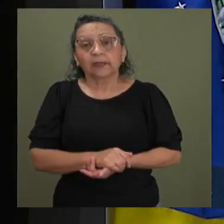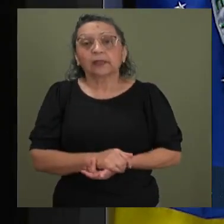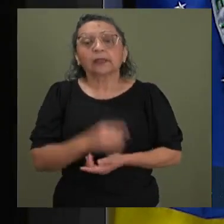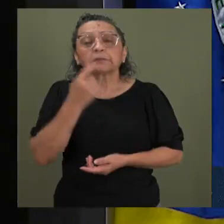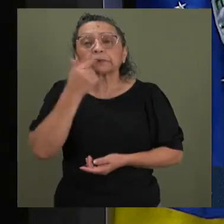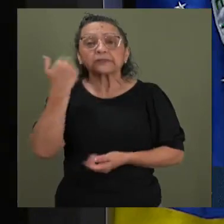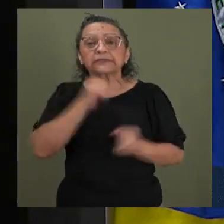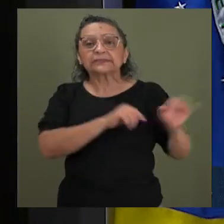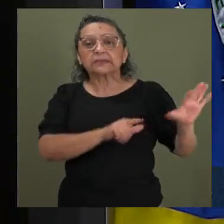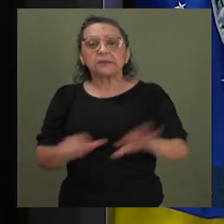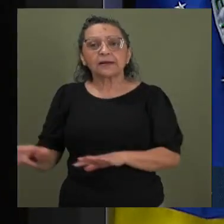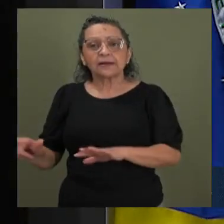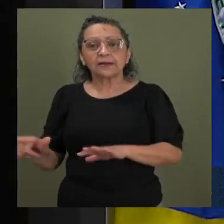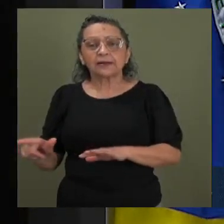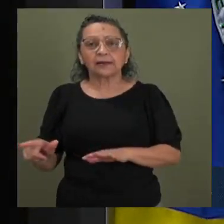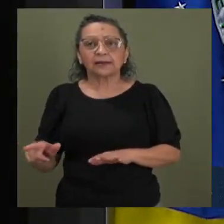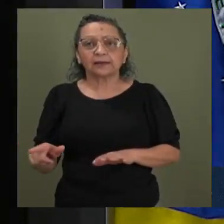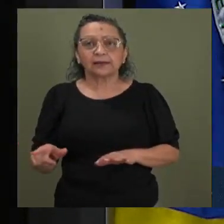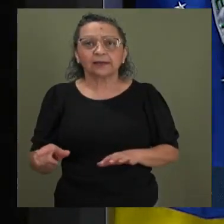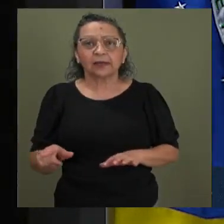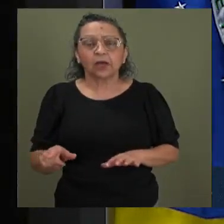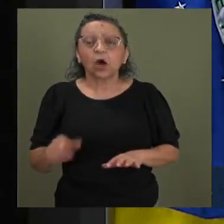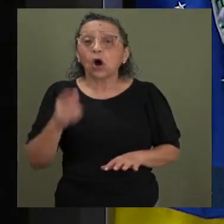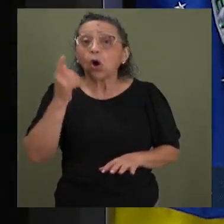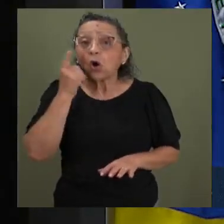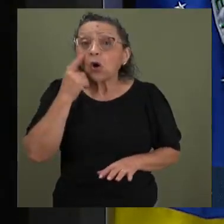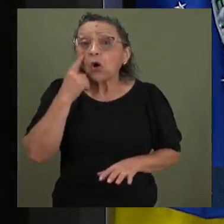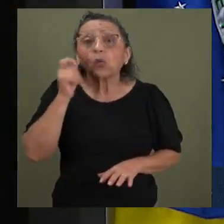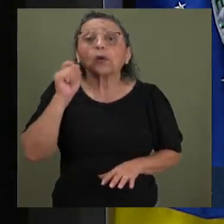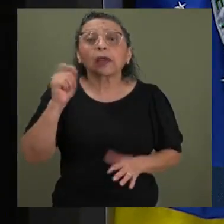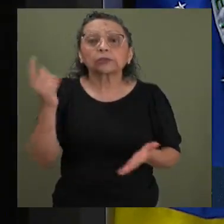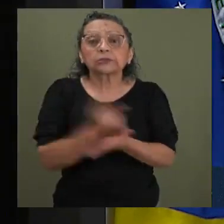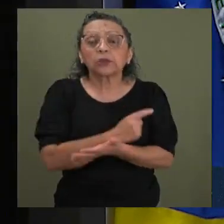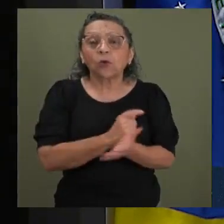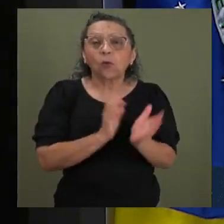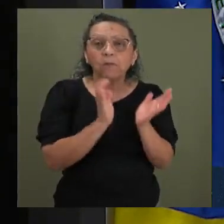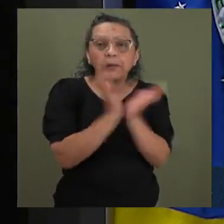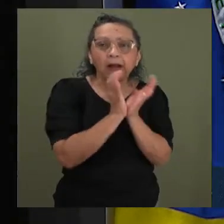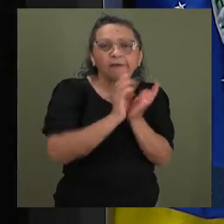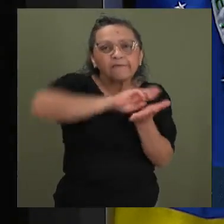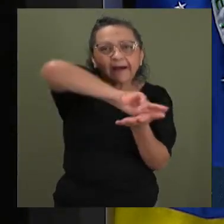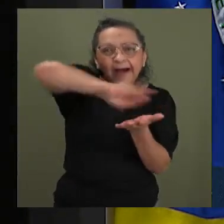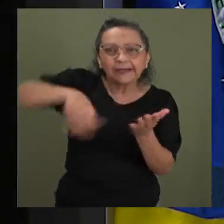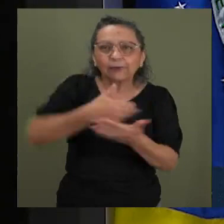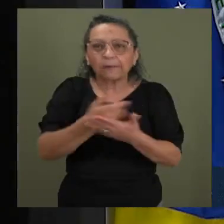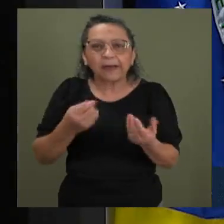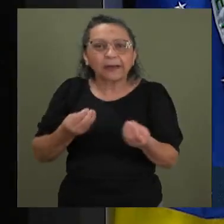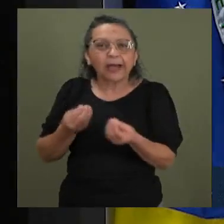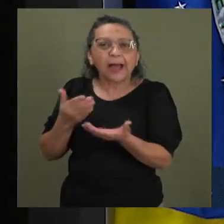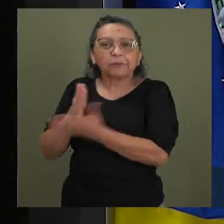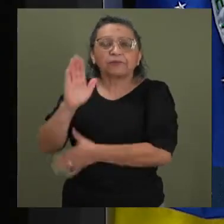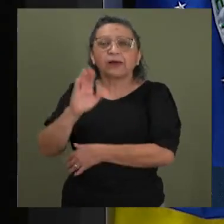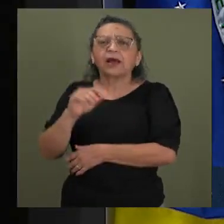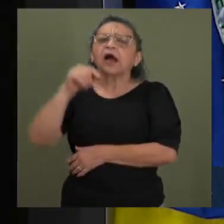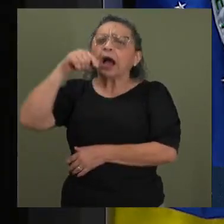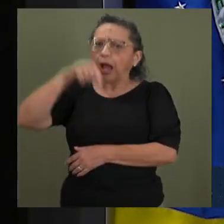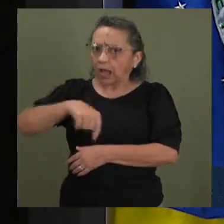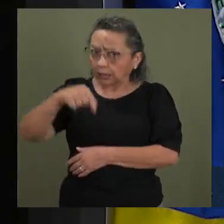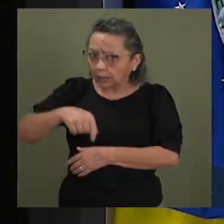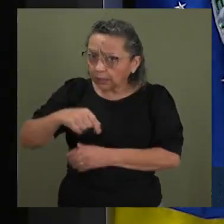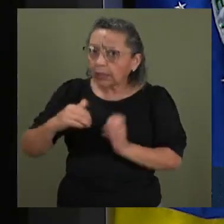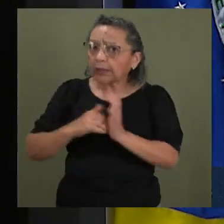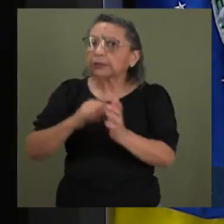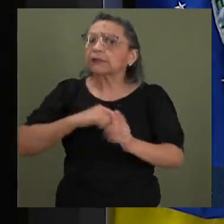passada também, senador Seife, olha o que é que eles jogam um pacote para passar o que eles querem. Nós tivemos um debate aqui de alto